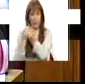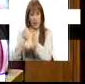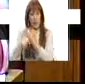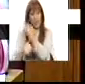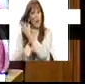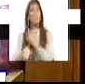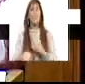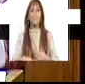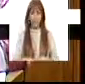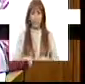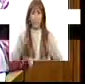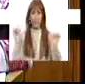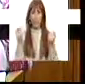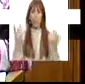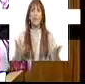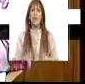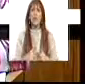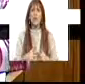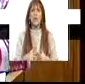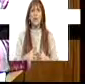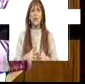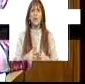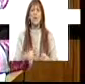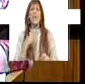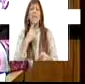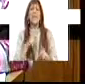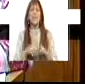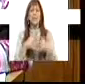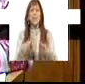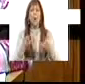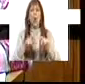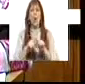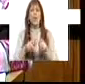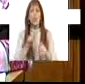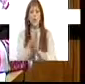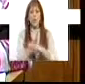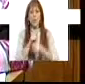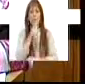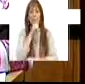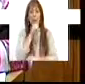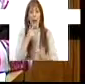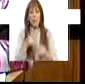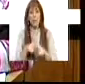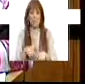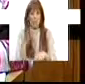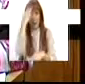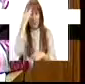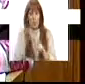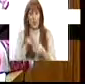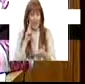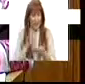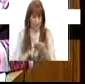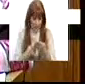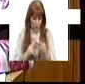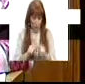referido, promovendo uma dita reestruturação do setor da água, que na perspectiva, na